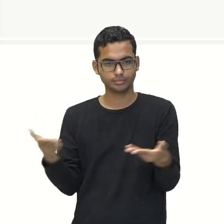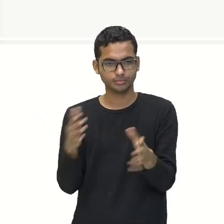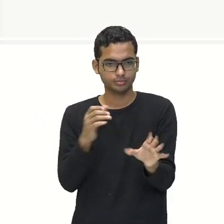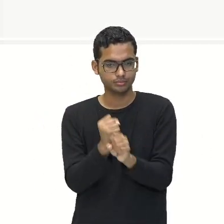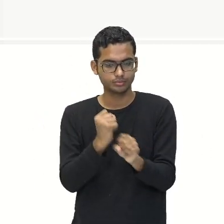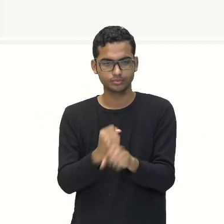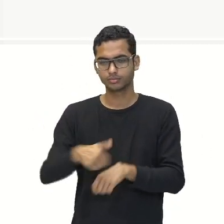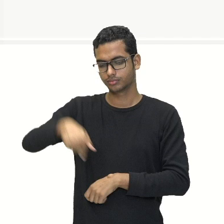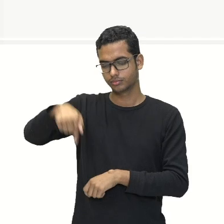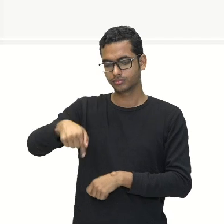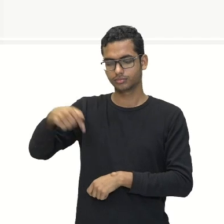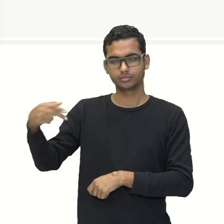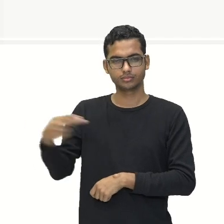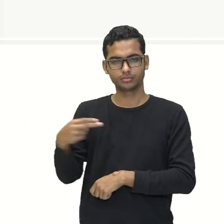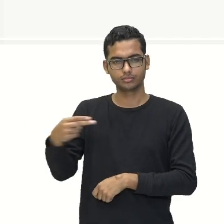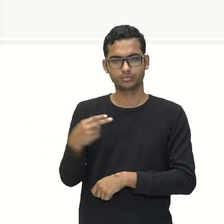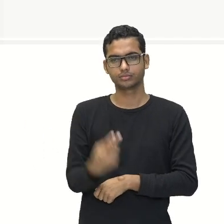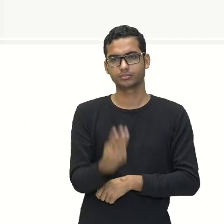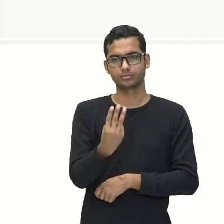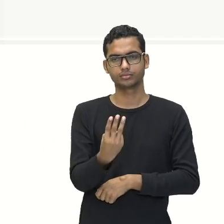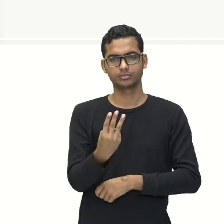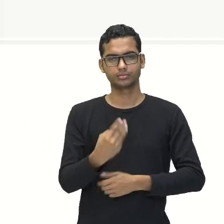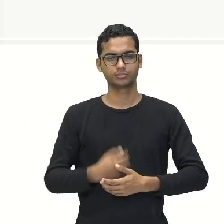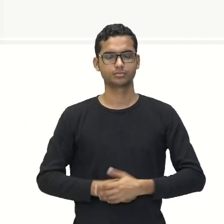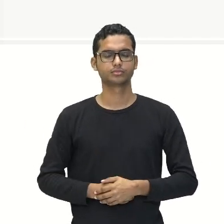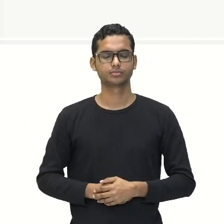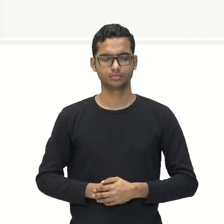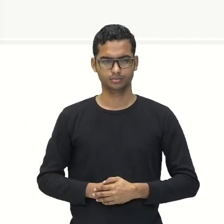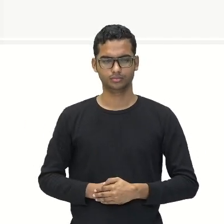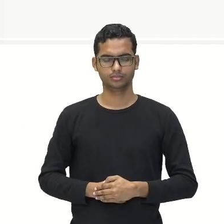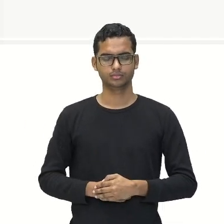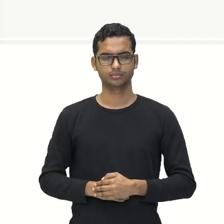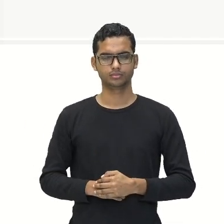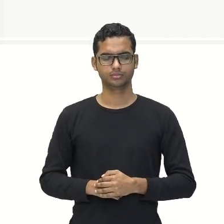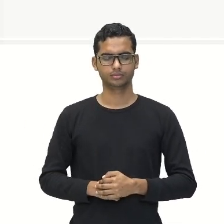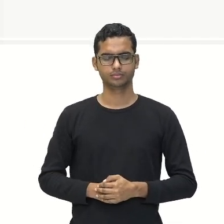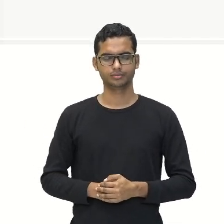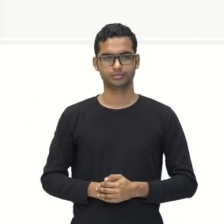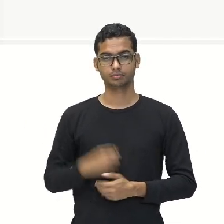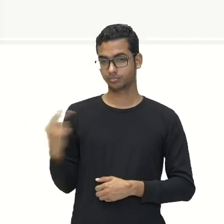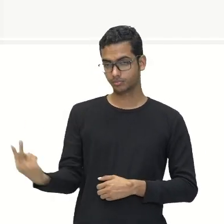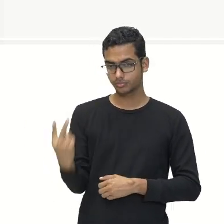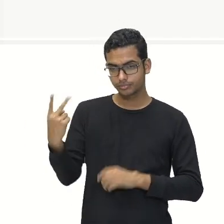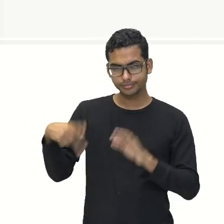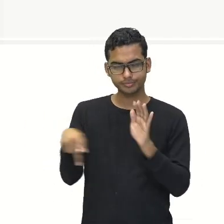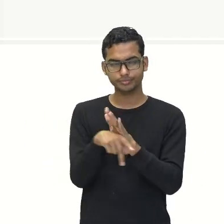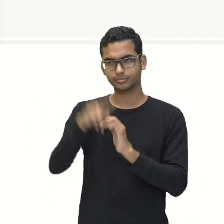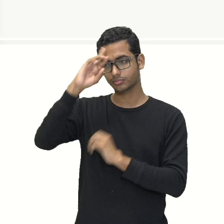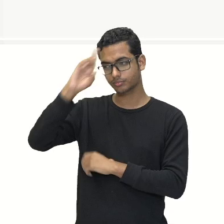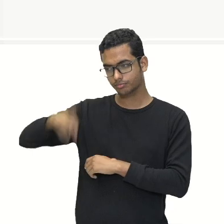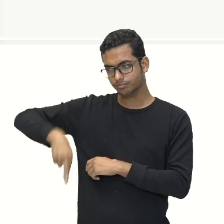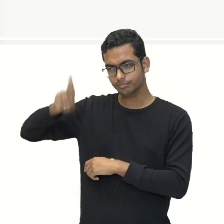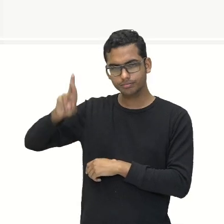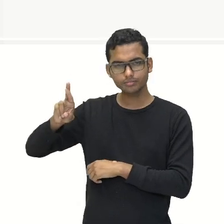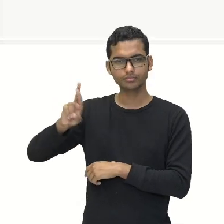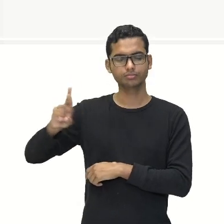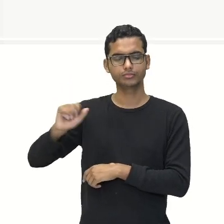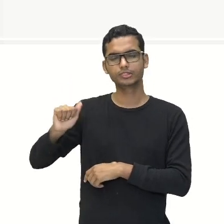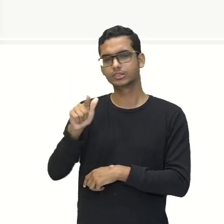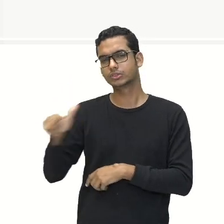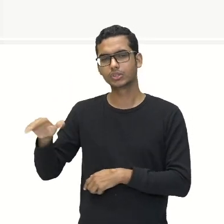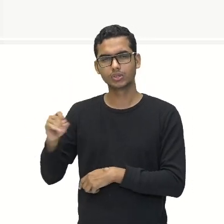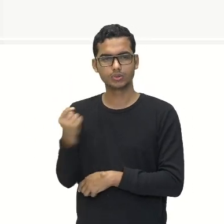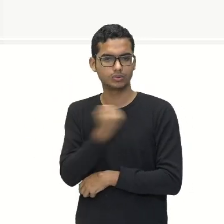ó, apenas 3. Ou seja, o valor da nossa razão, nesse caso aí,